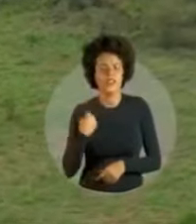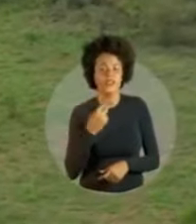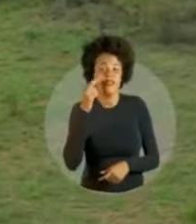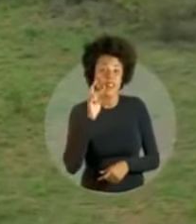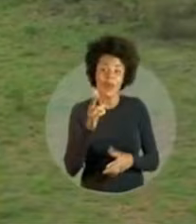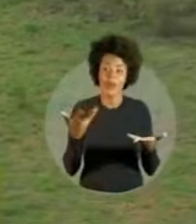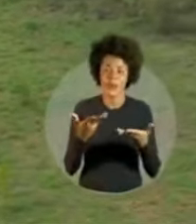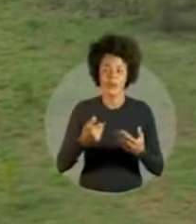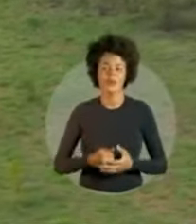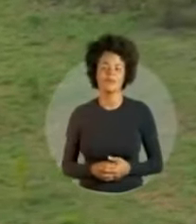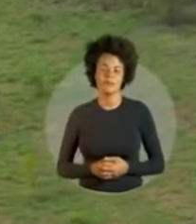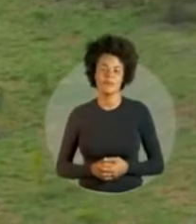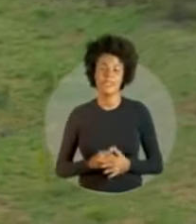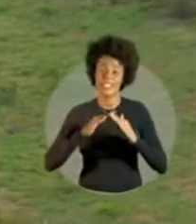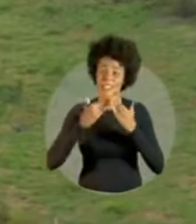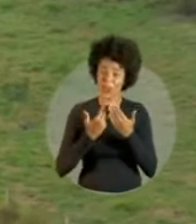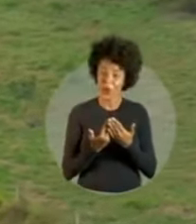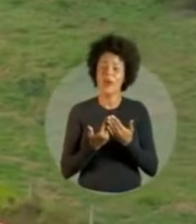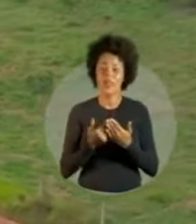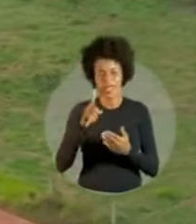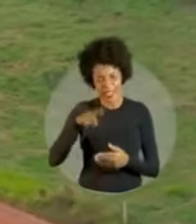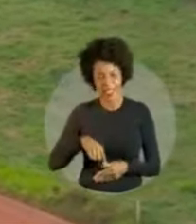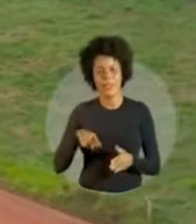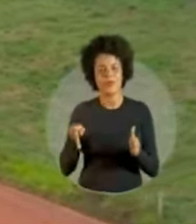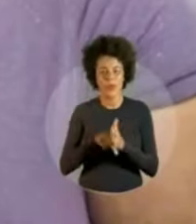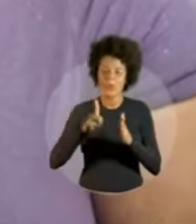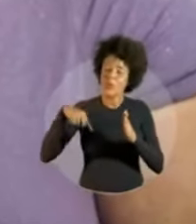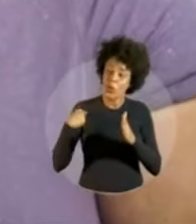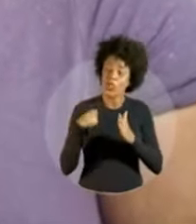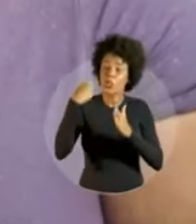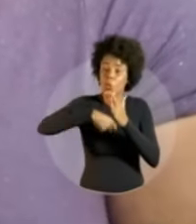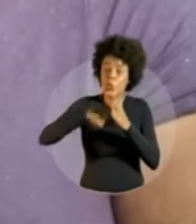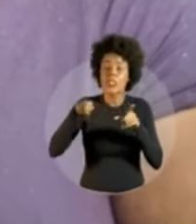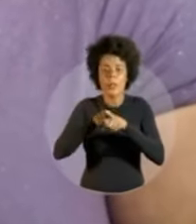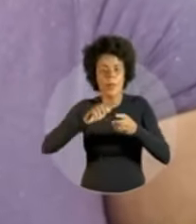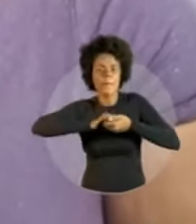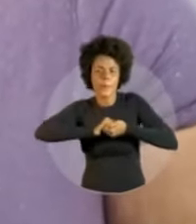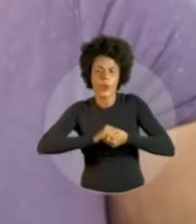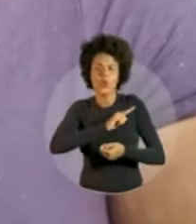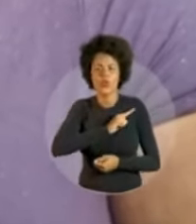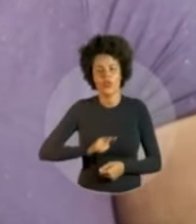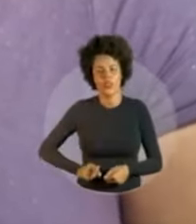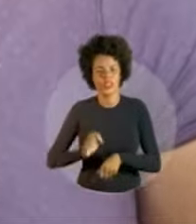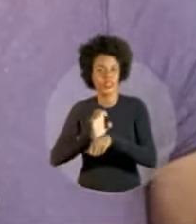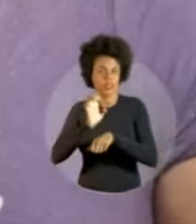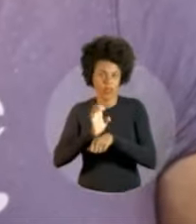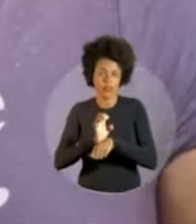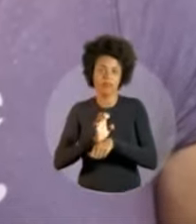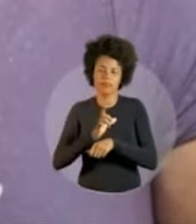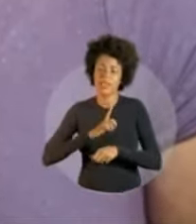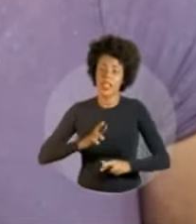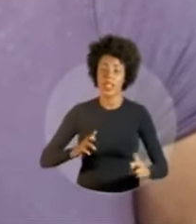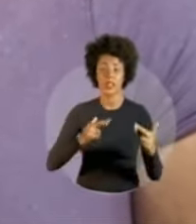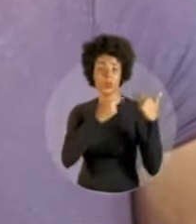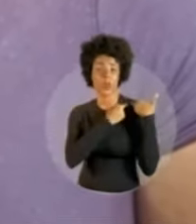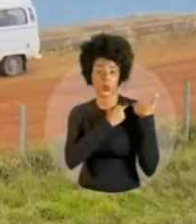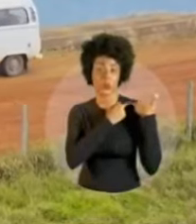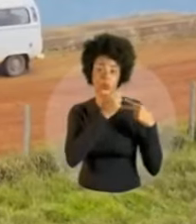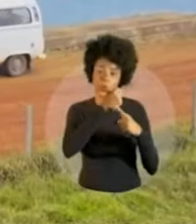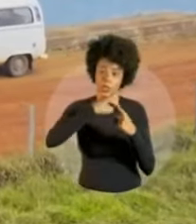agora. E essa escola é mais um fruto da nossa luta, mas também de uma parceria de um governo do estado que tem